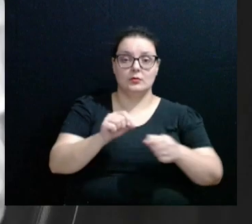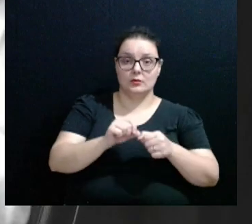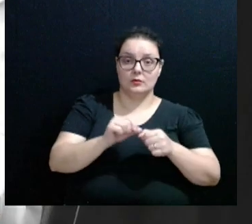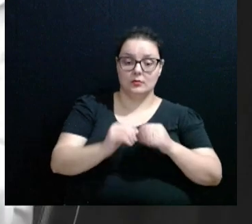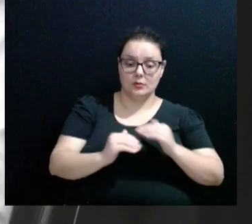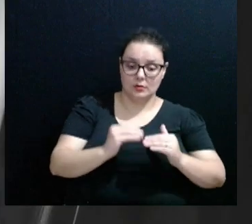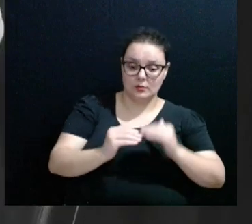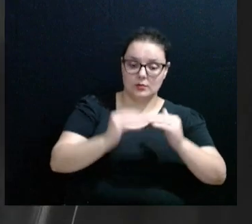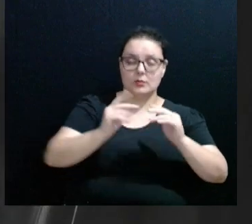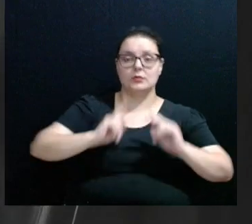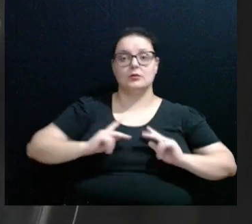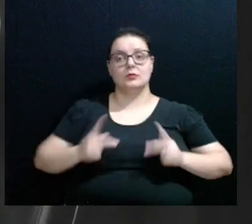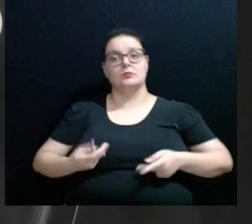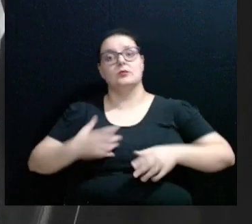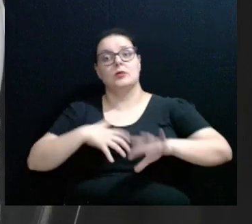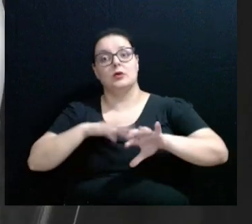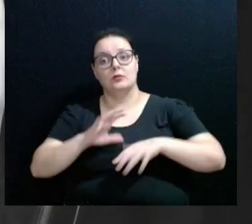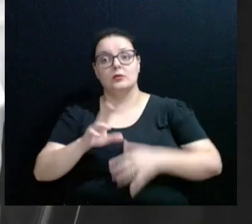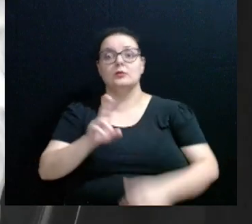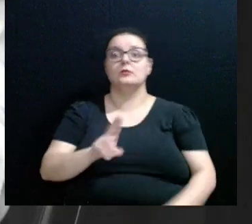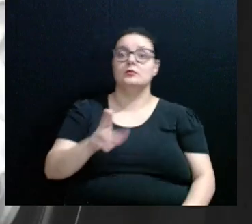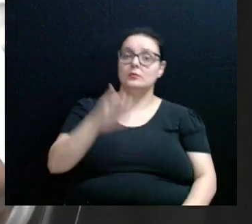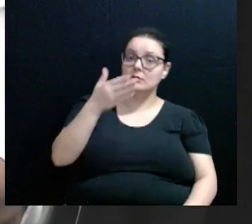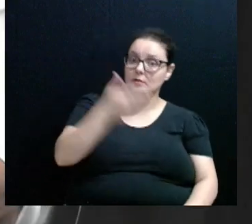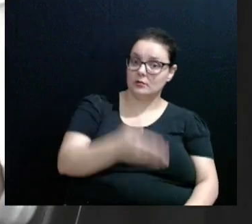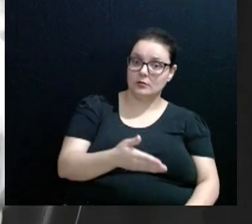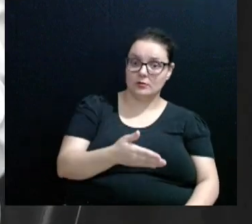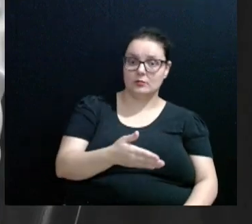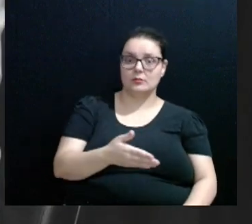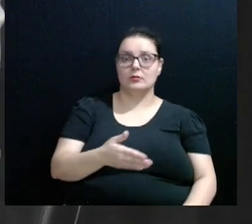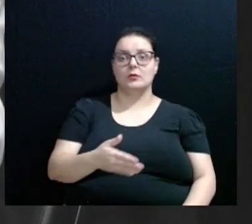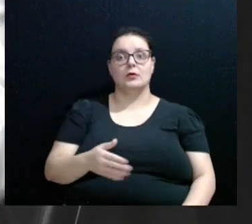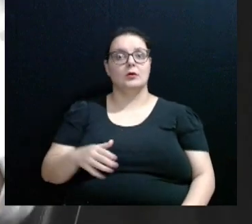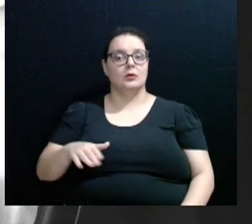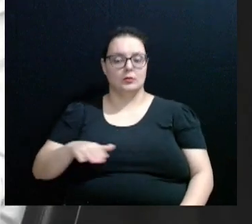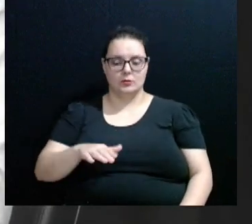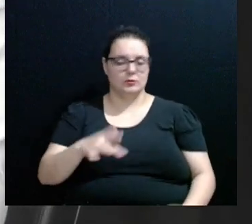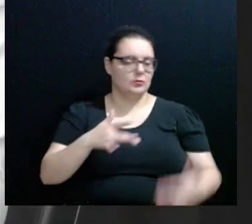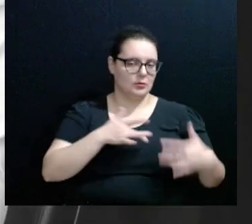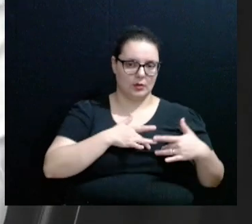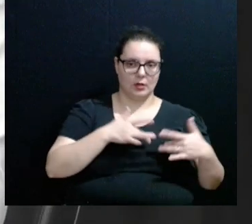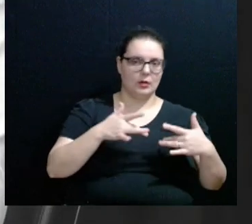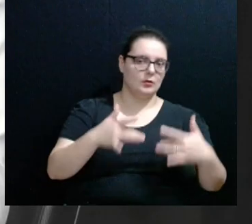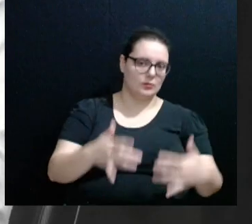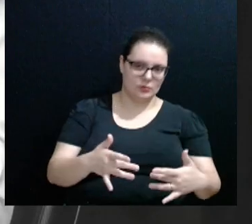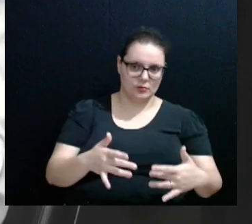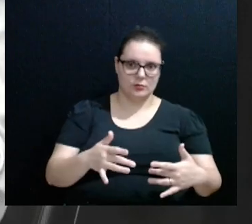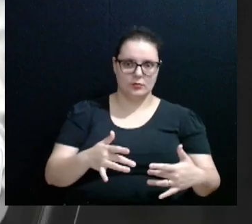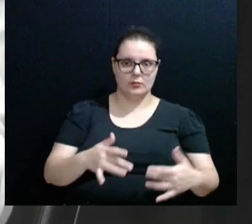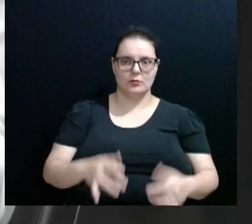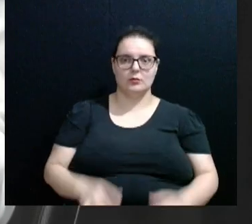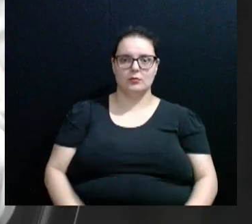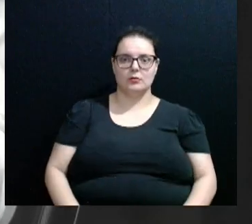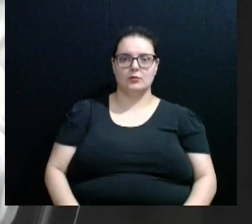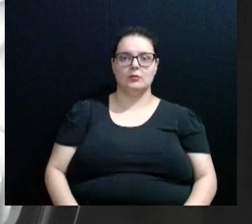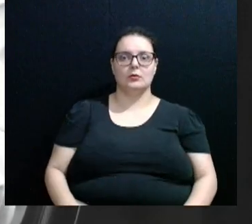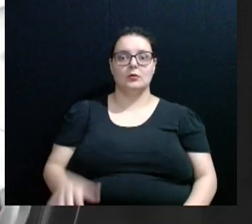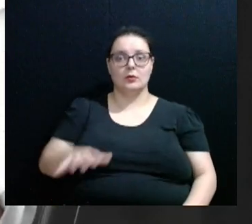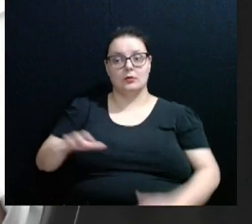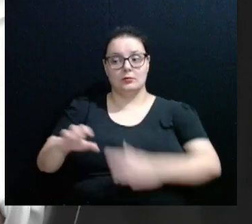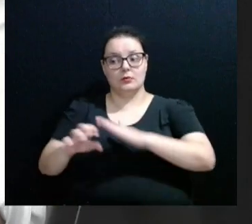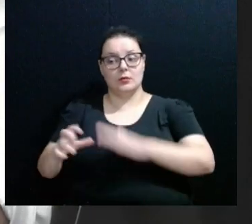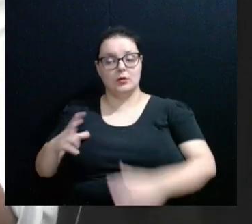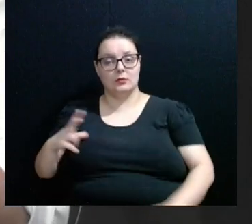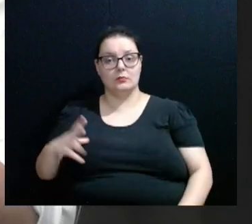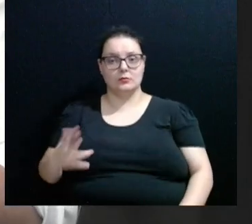de humanização, está sendo implantado lá, desde do carro, que foi uma doação do poder da iniciativa privada, mas